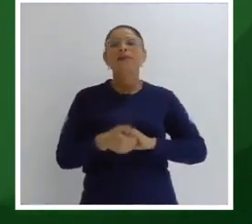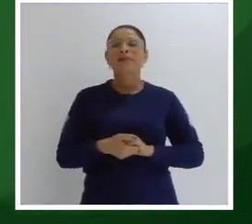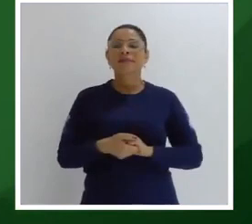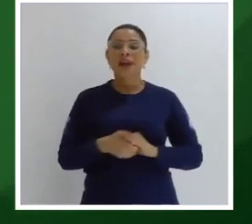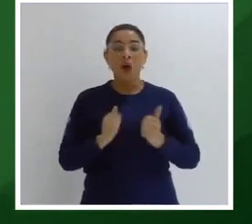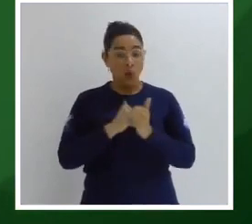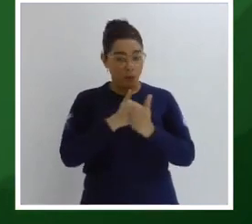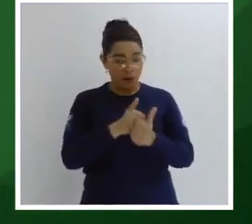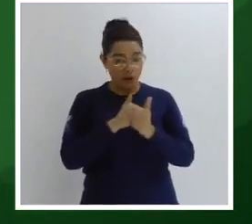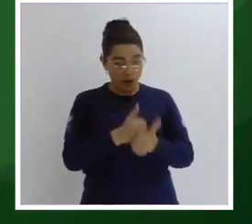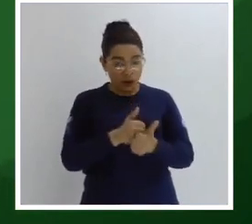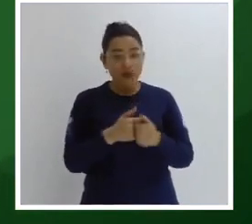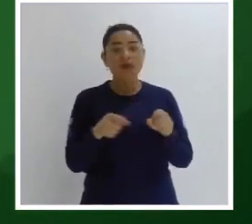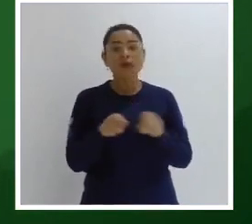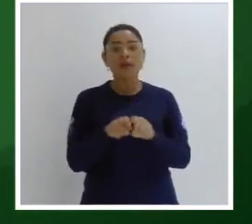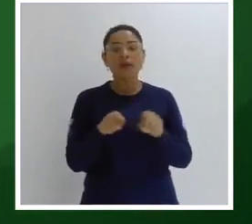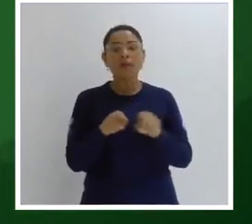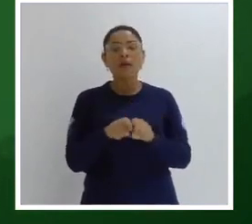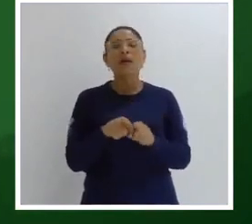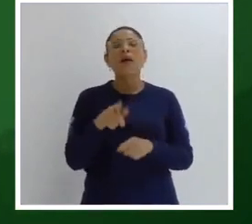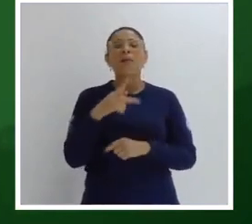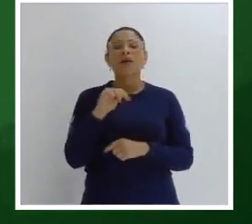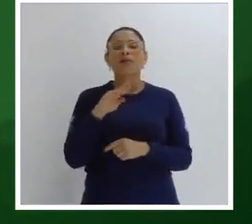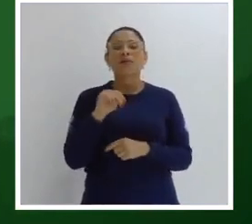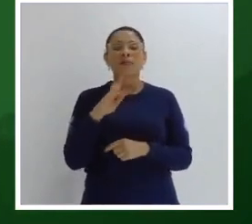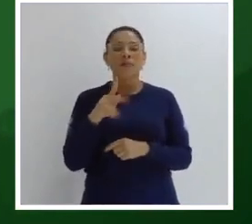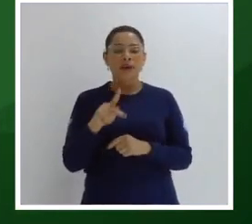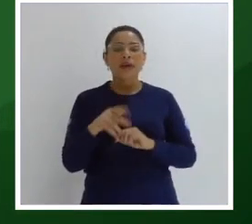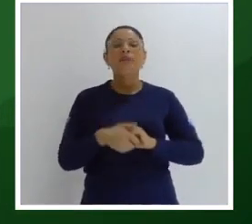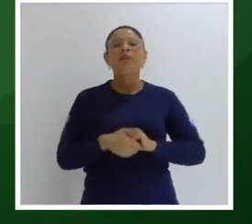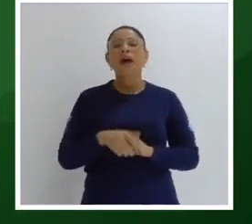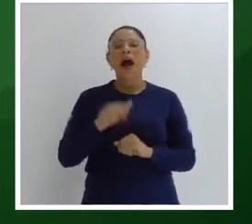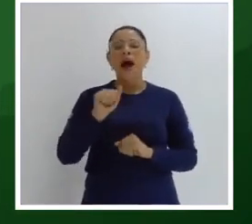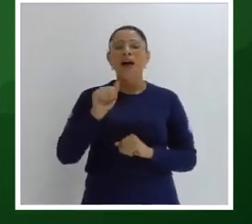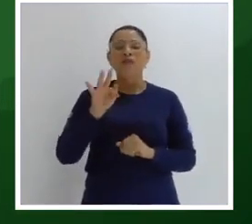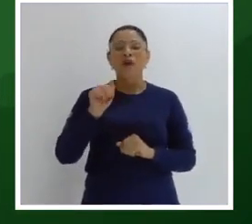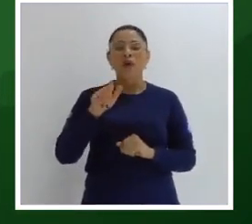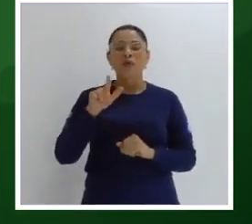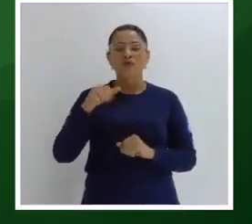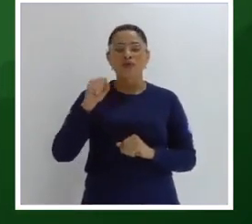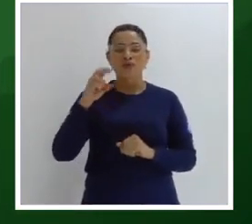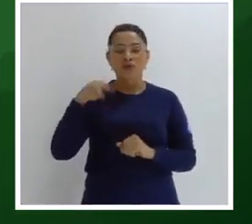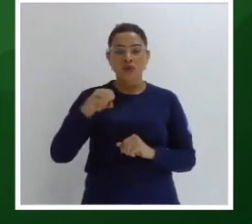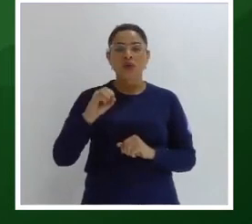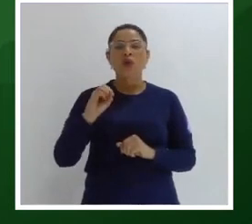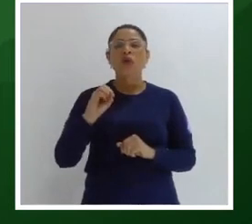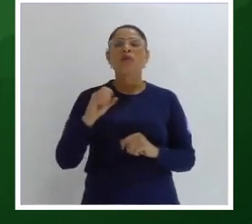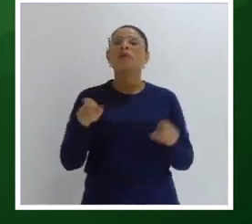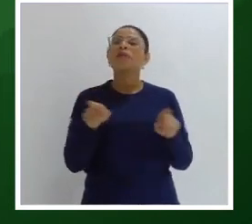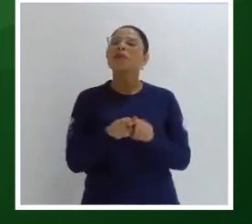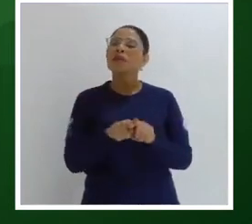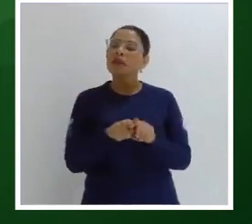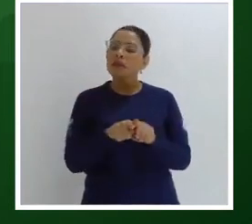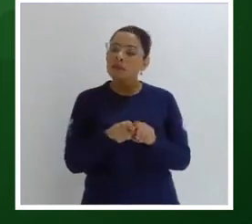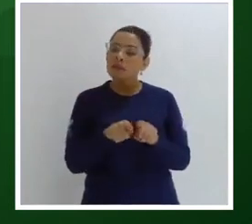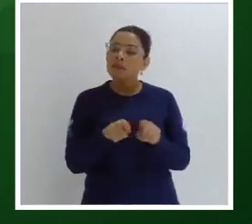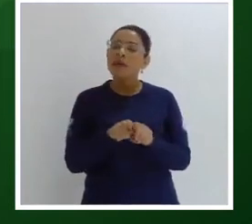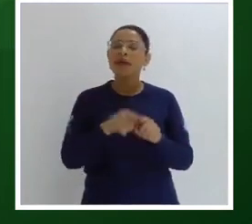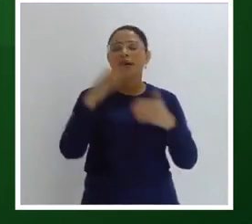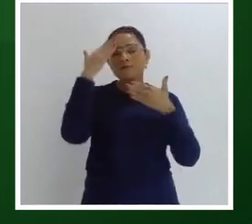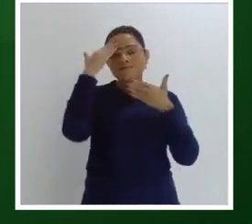acompanhando ao pcnp Alfonso e Osvaldo e agradecer a todos vocês